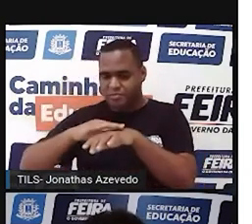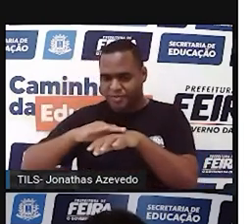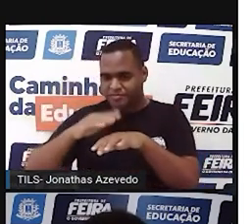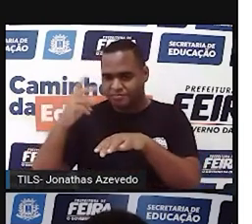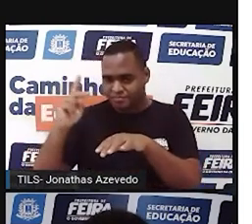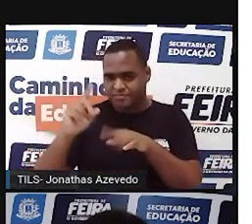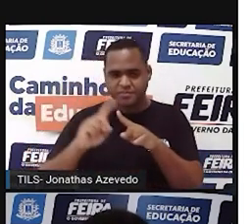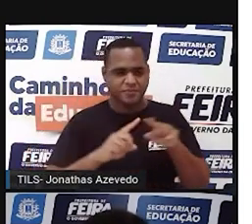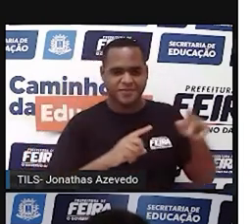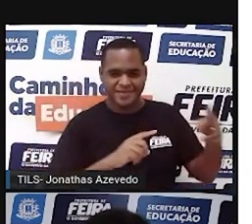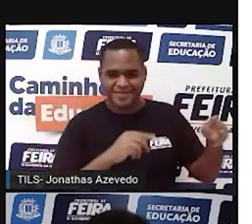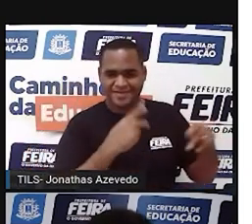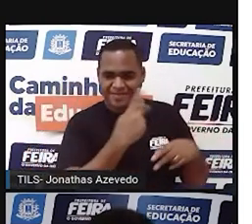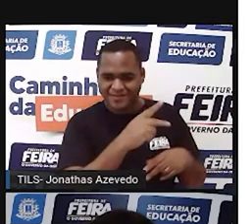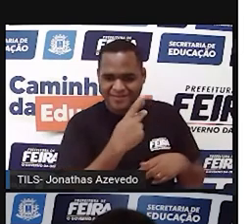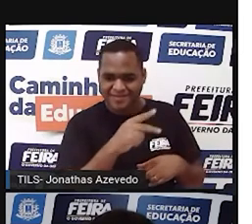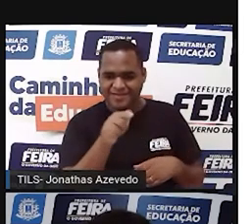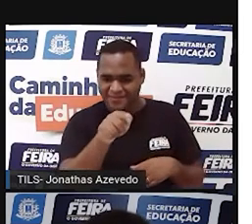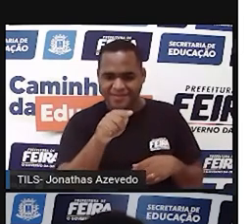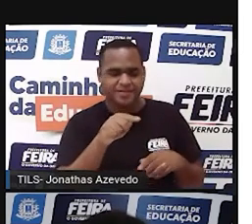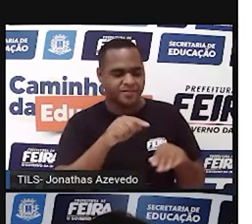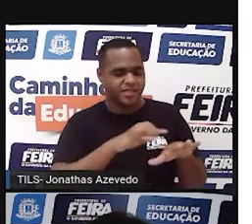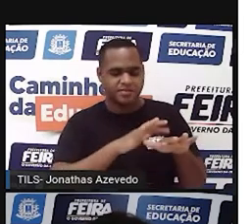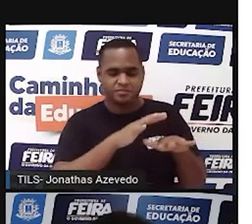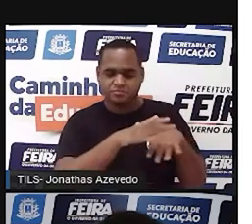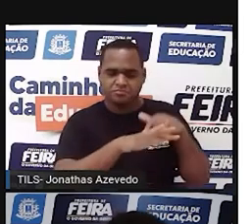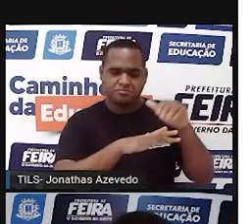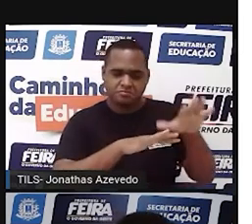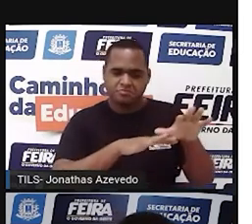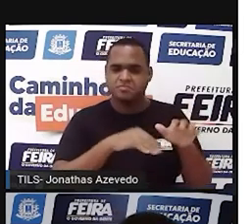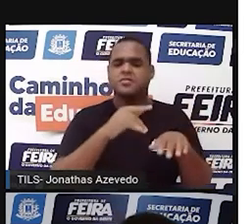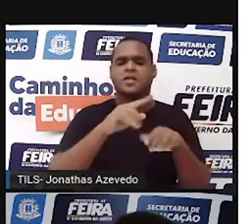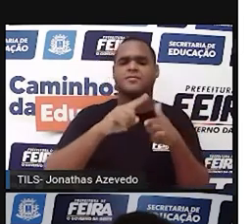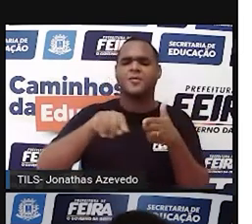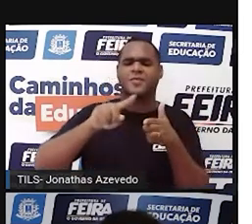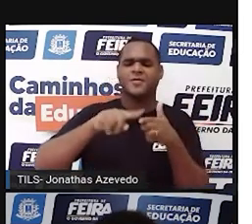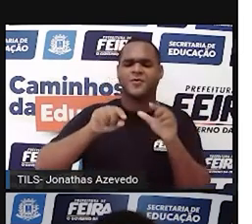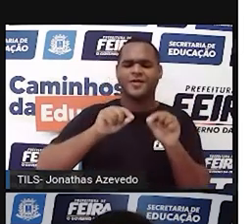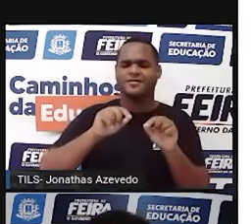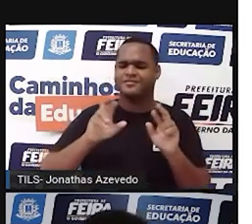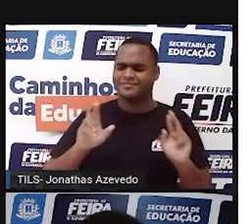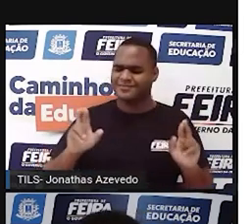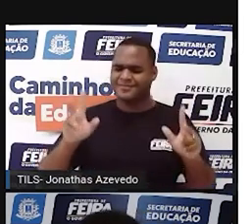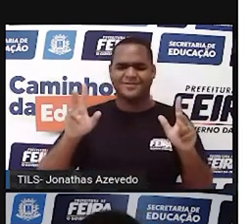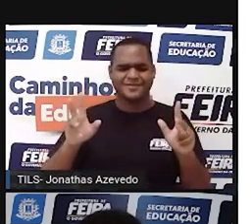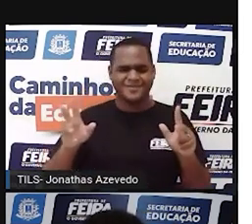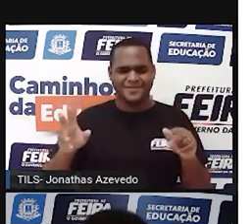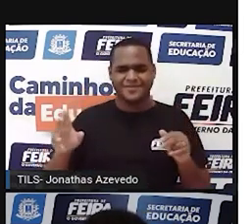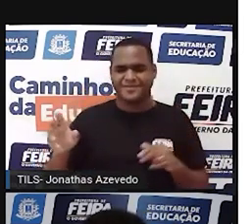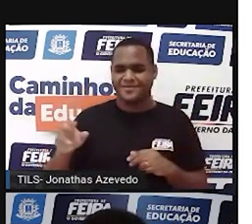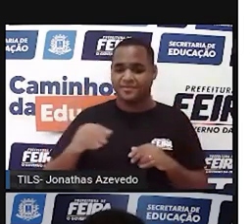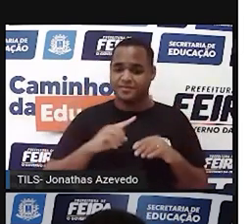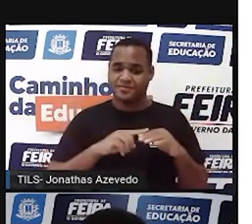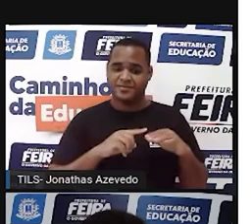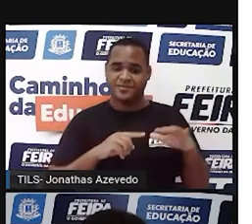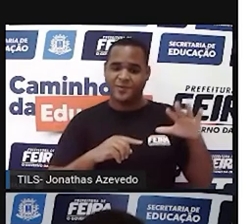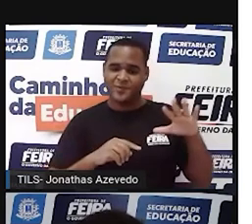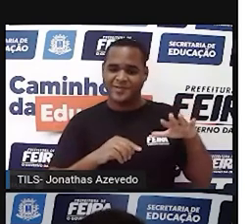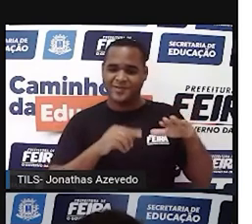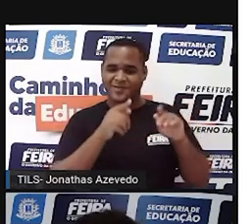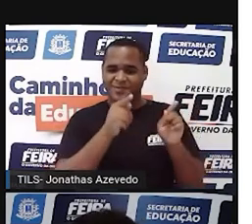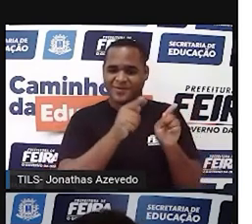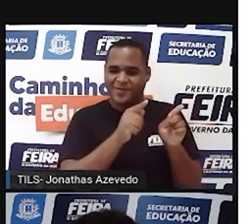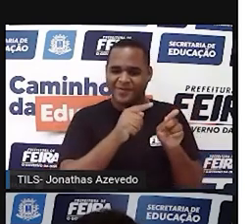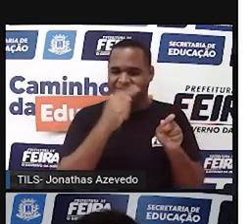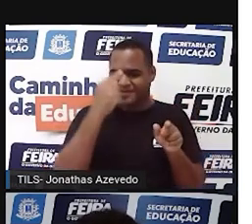vai acontecer? Qual é o probleminha que dá aí? É que dá diferente, né? Sua mão talvez seja um pouquinho